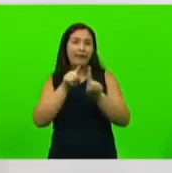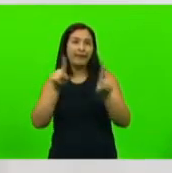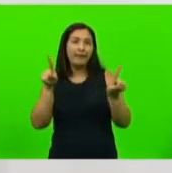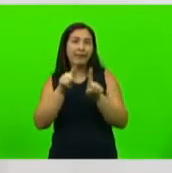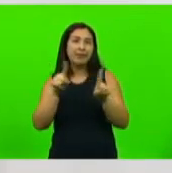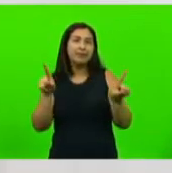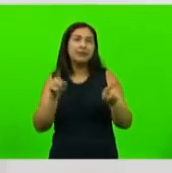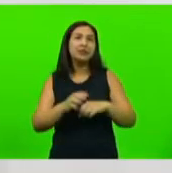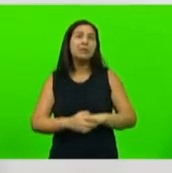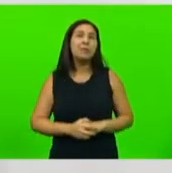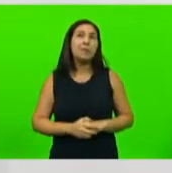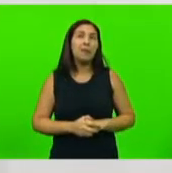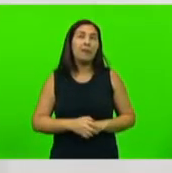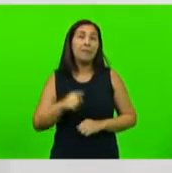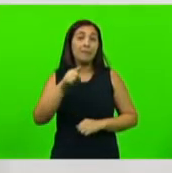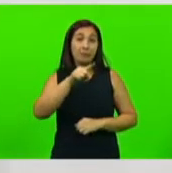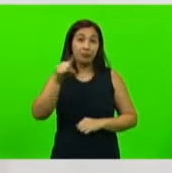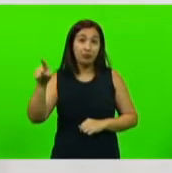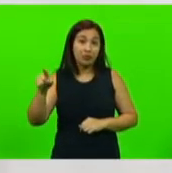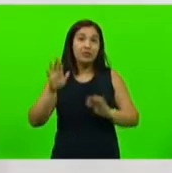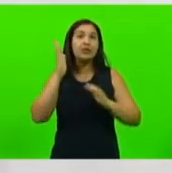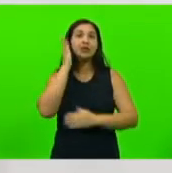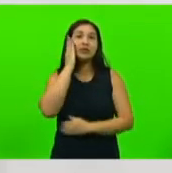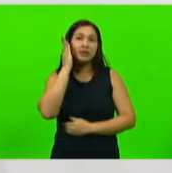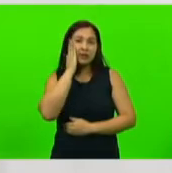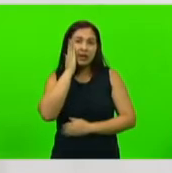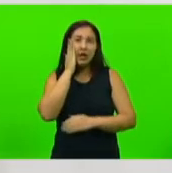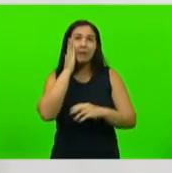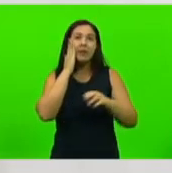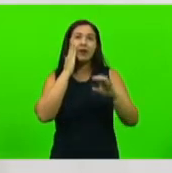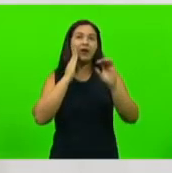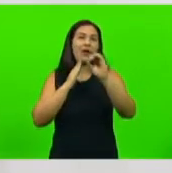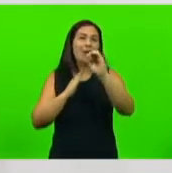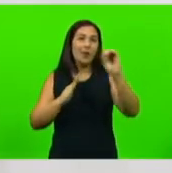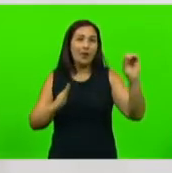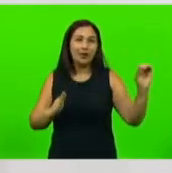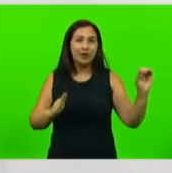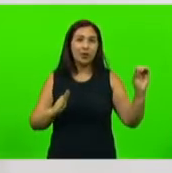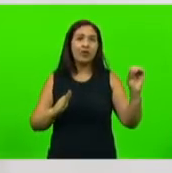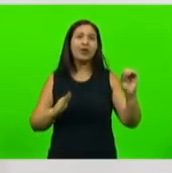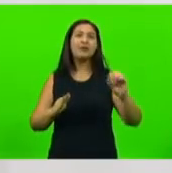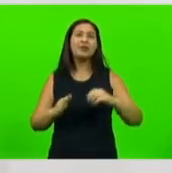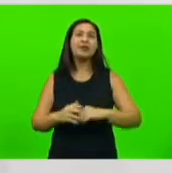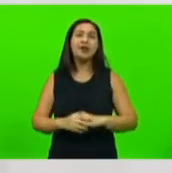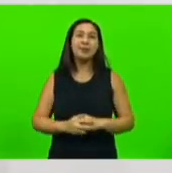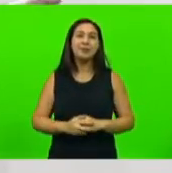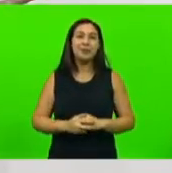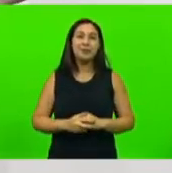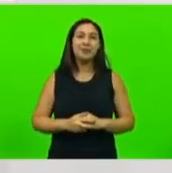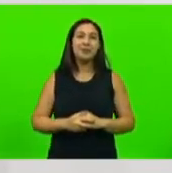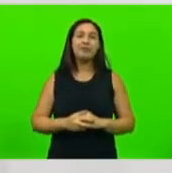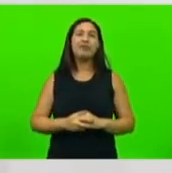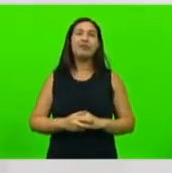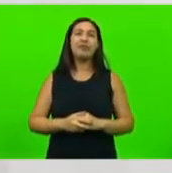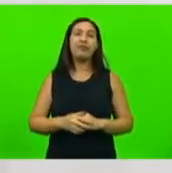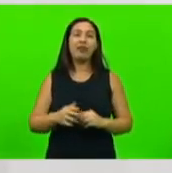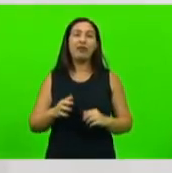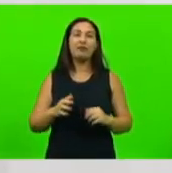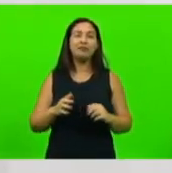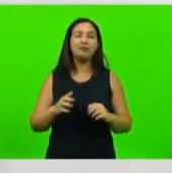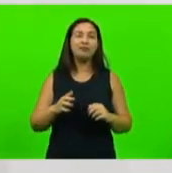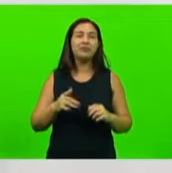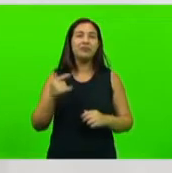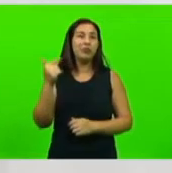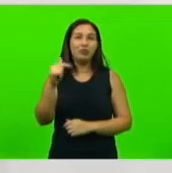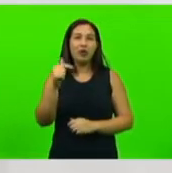deputado Sopelso, que estão correndo ao Oeste, sabem disso, que tem lugares em que os técnicos da IPAGRE são muito ágeis no fazer